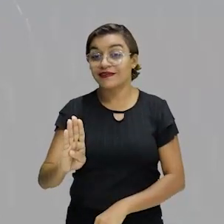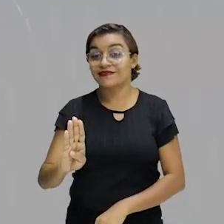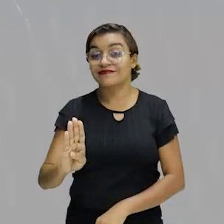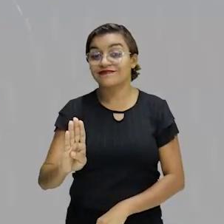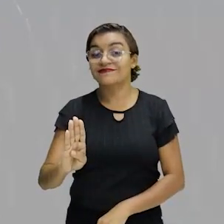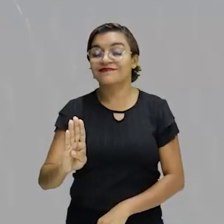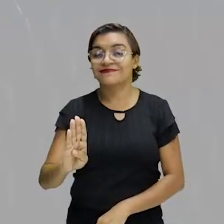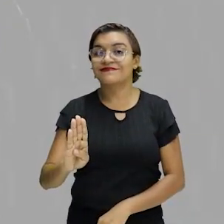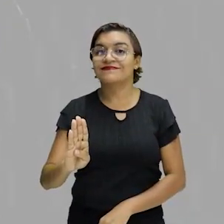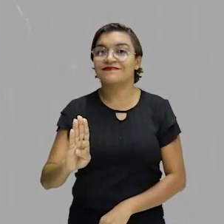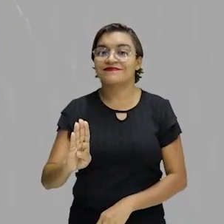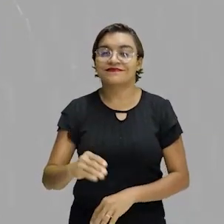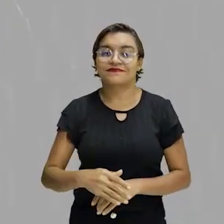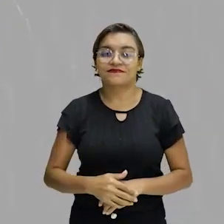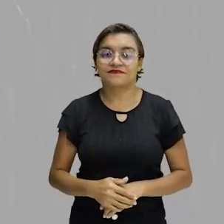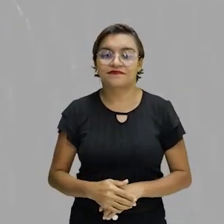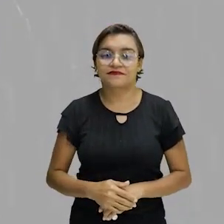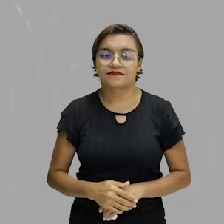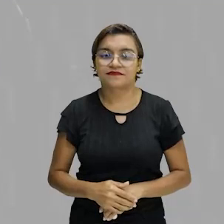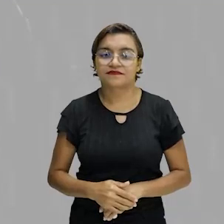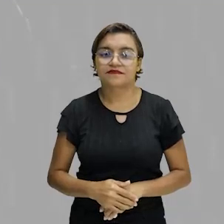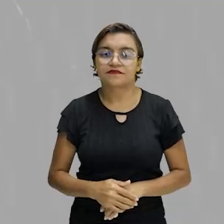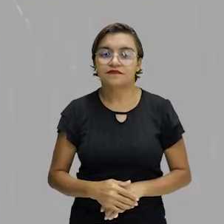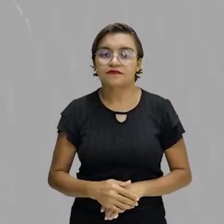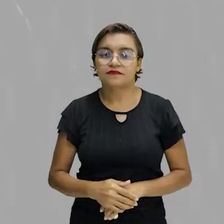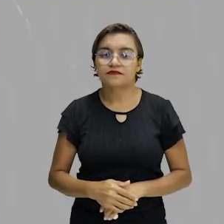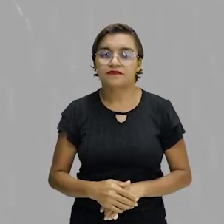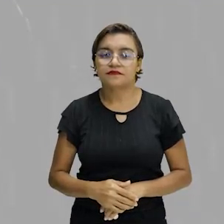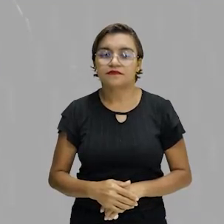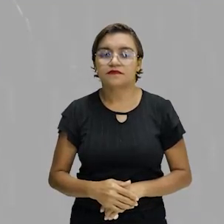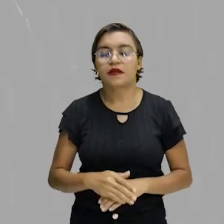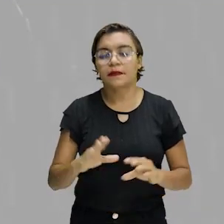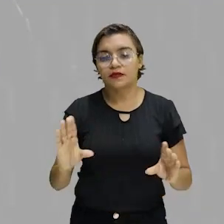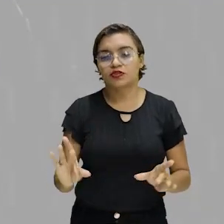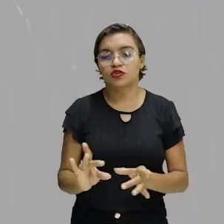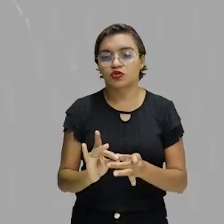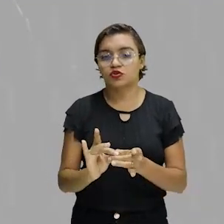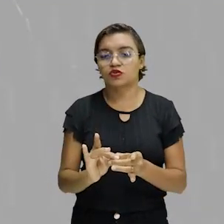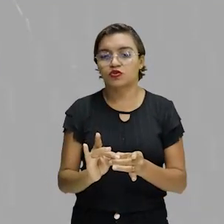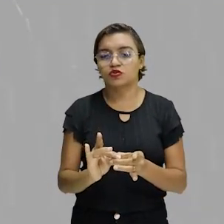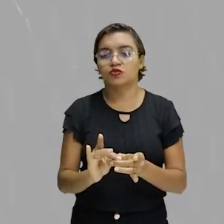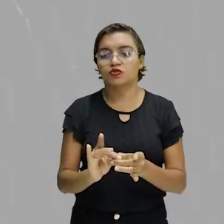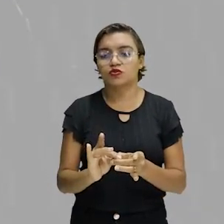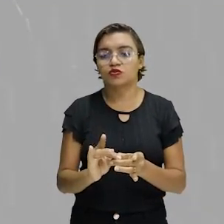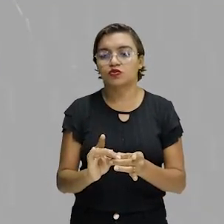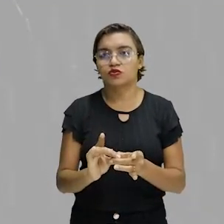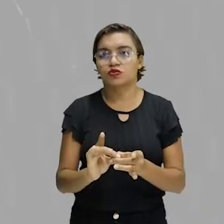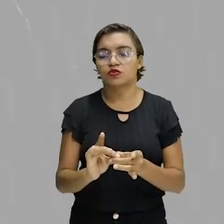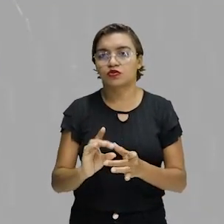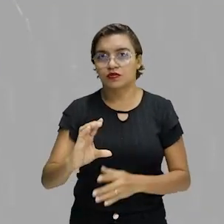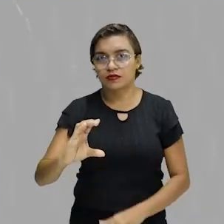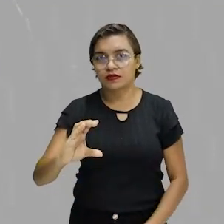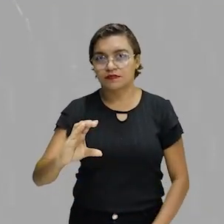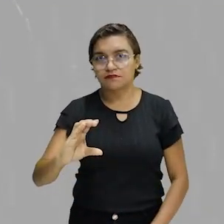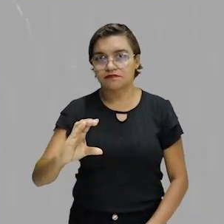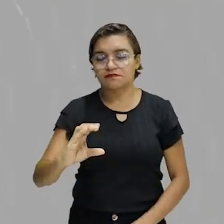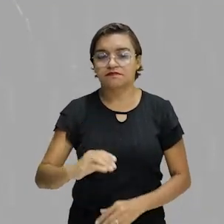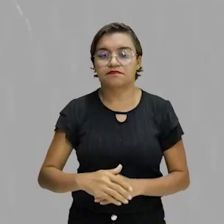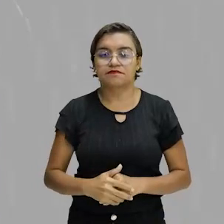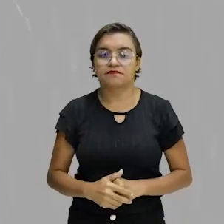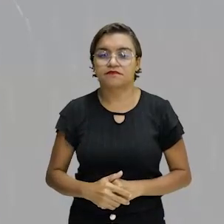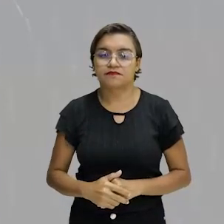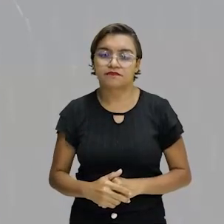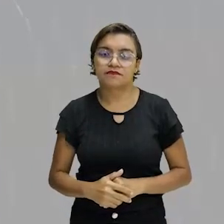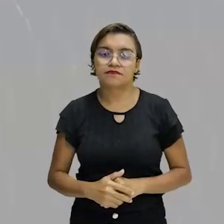retirou o elemento B para poder se juntar se ligar ao elemento C certo